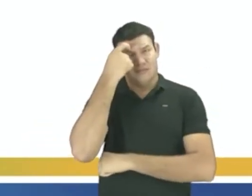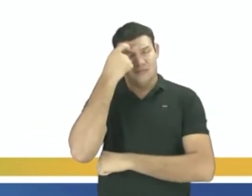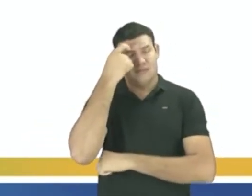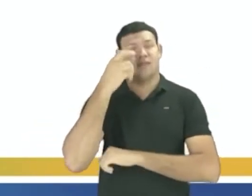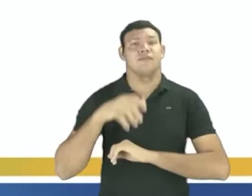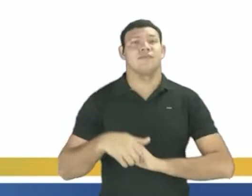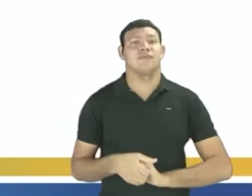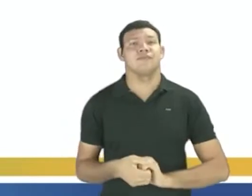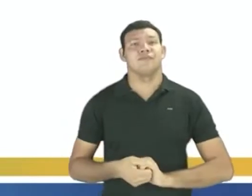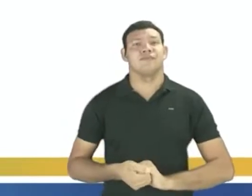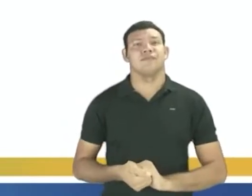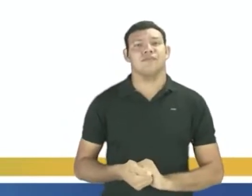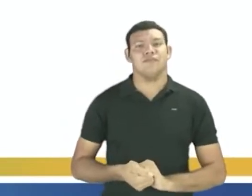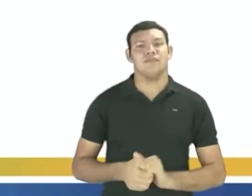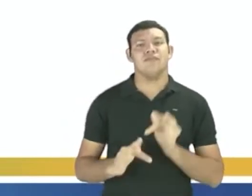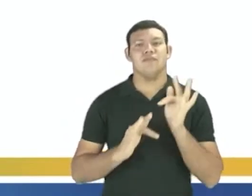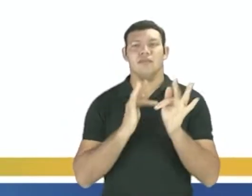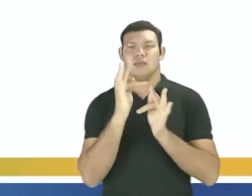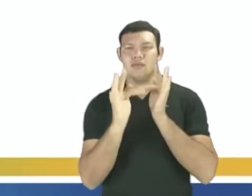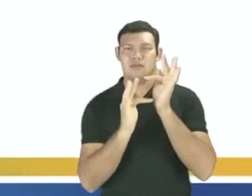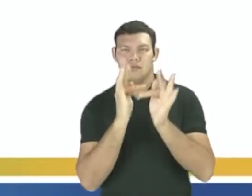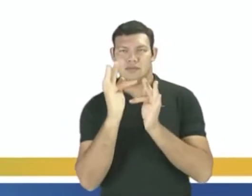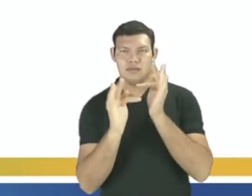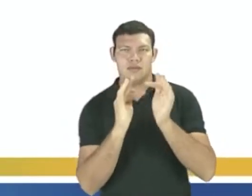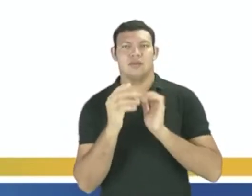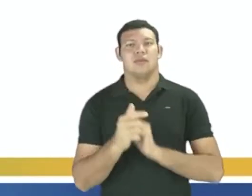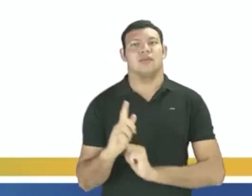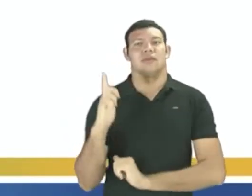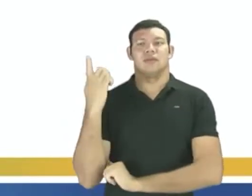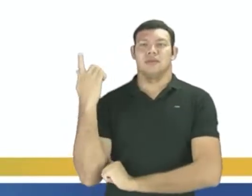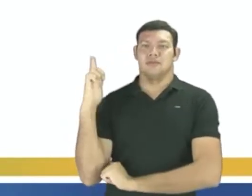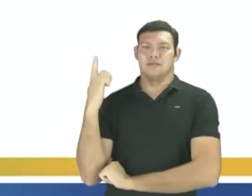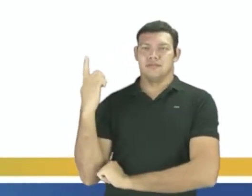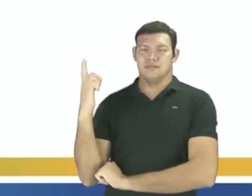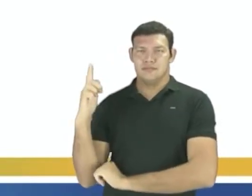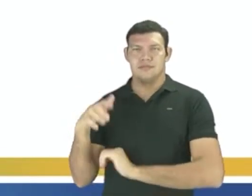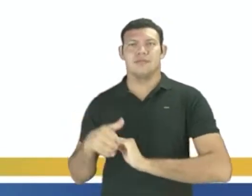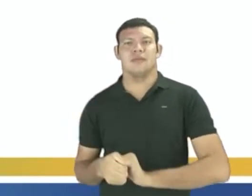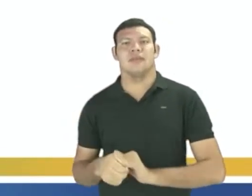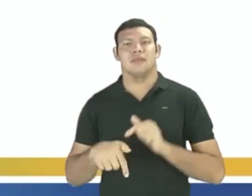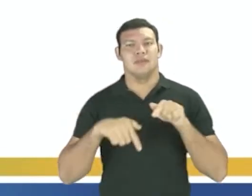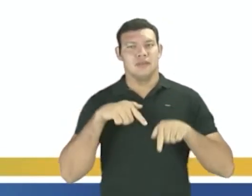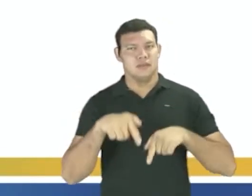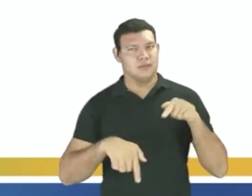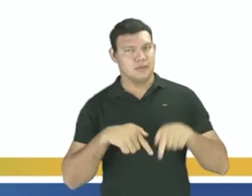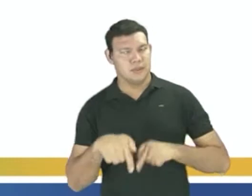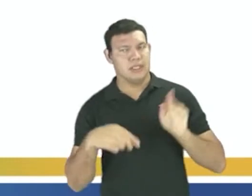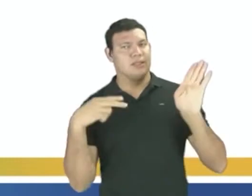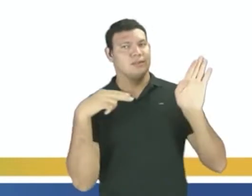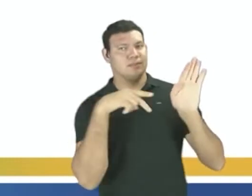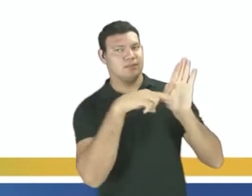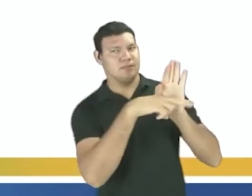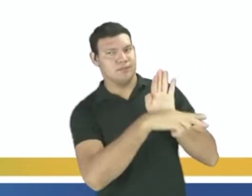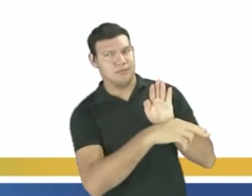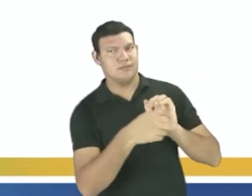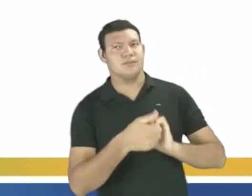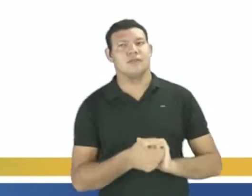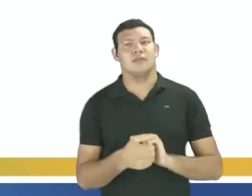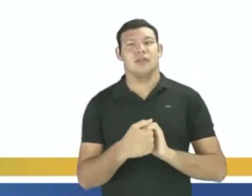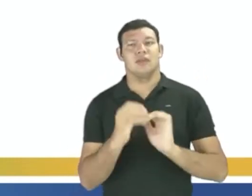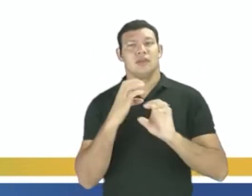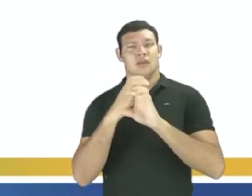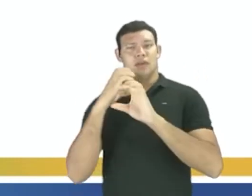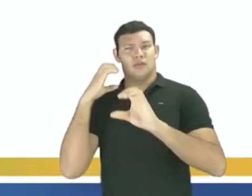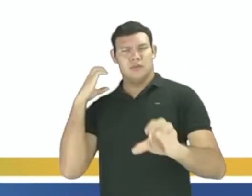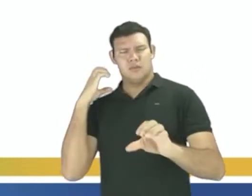né? Como na física, na geografia, na química, na biologia, na engenharia